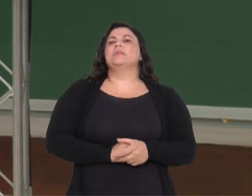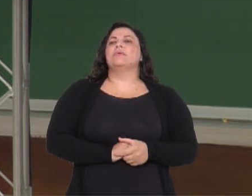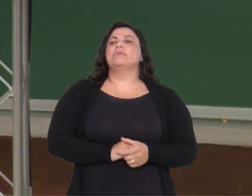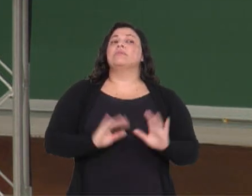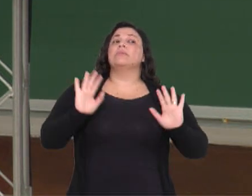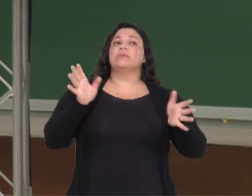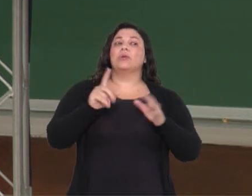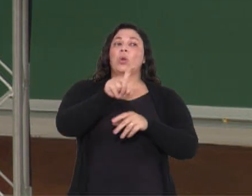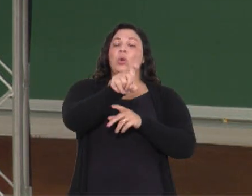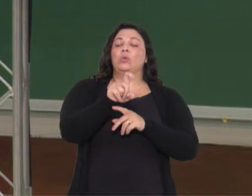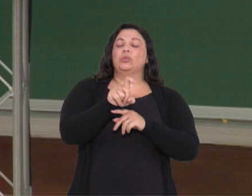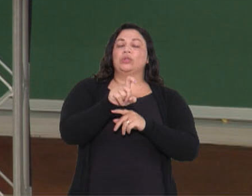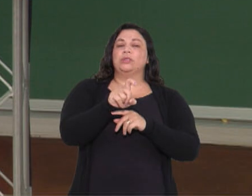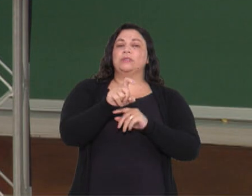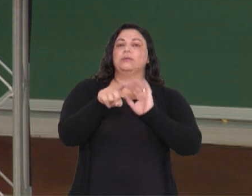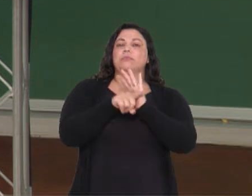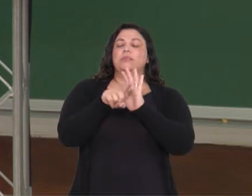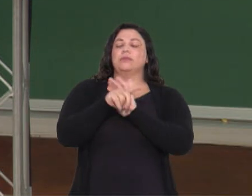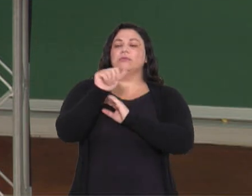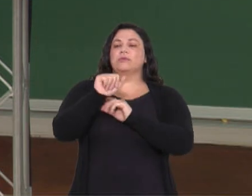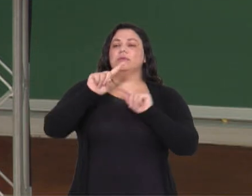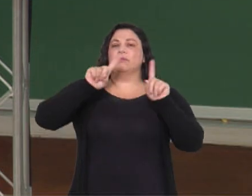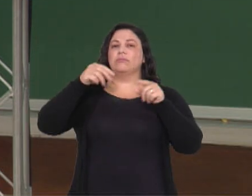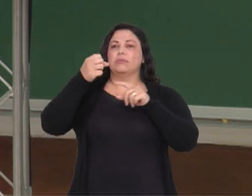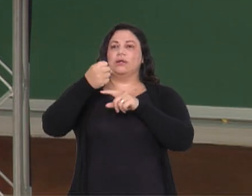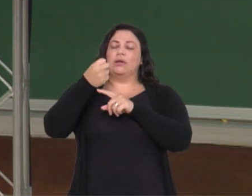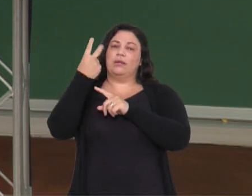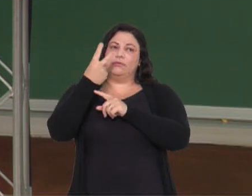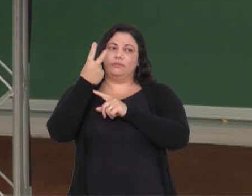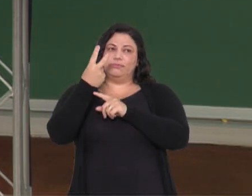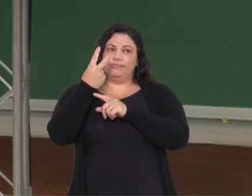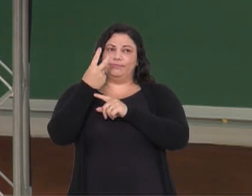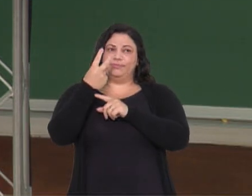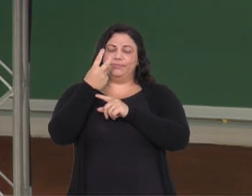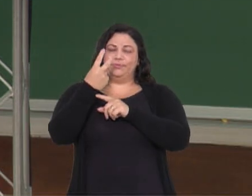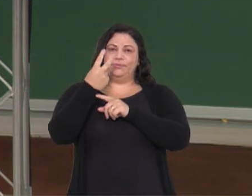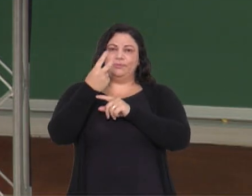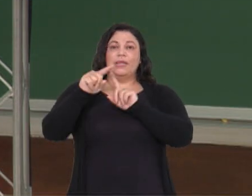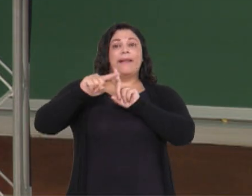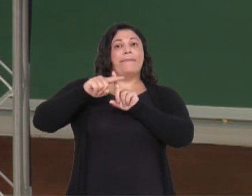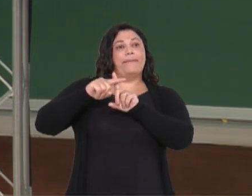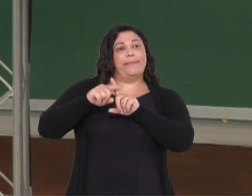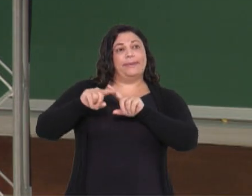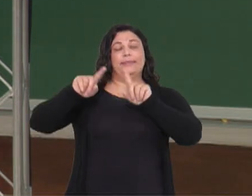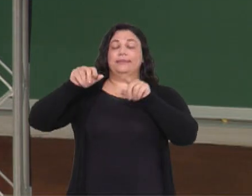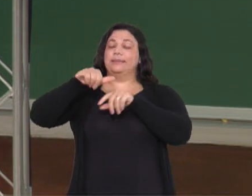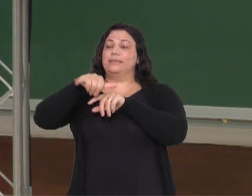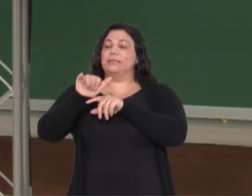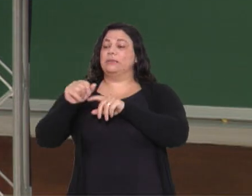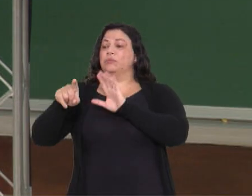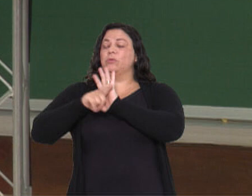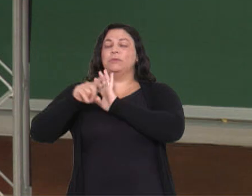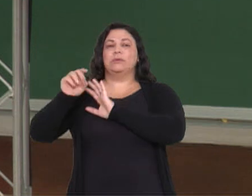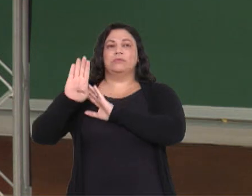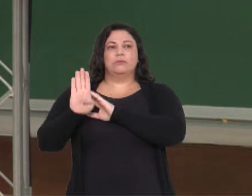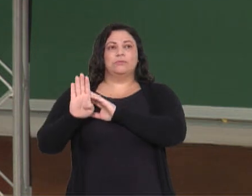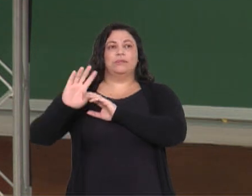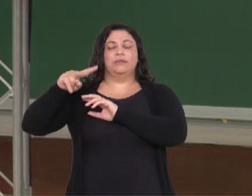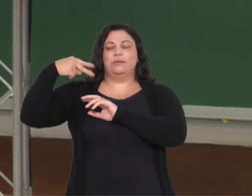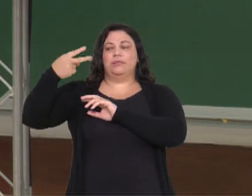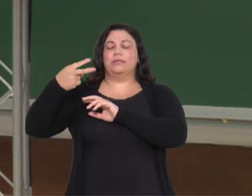x menos a ao quadrado, y menos b ao quadrado. Isso aqui é igual ao raio ao quadrado. Professor, o que você está fazendo? Me